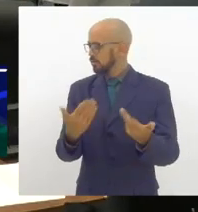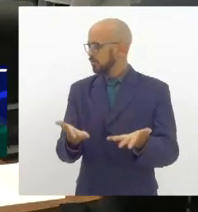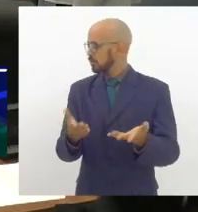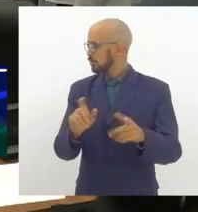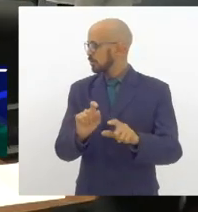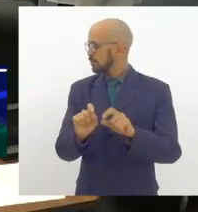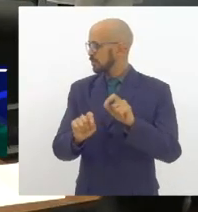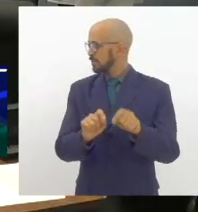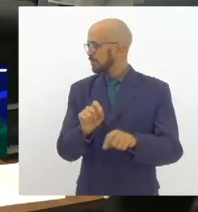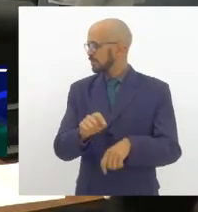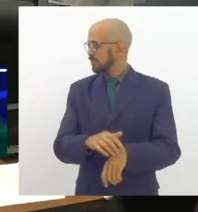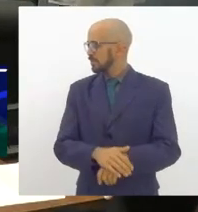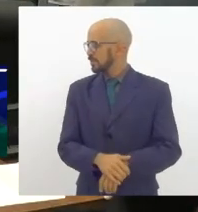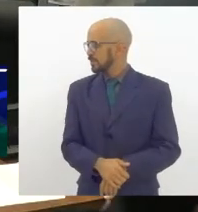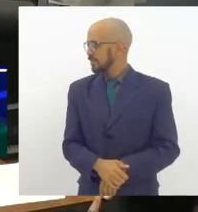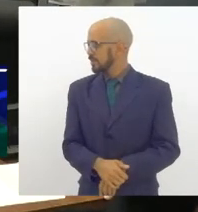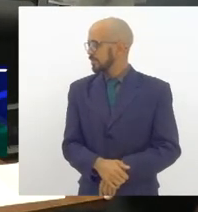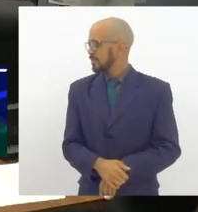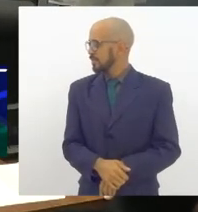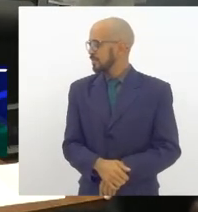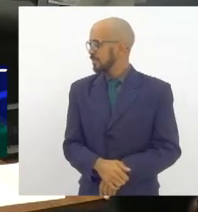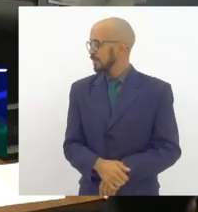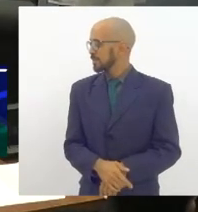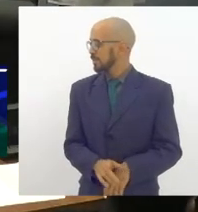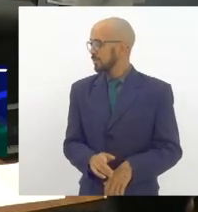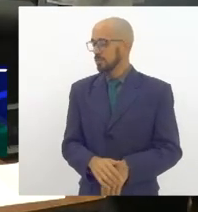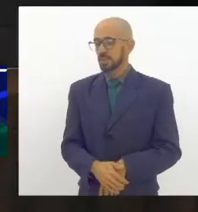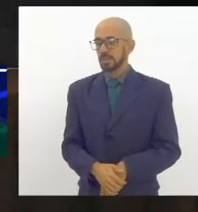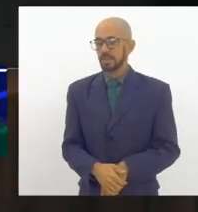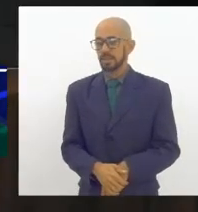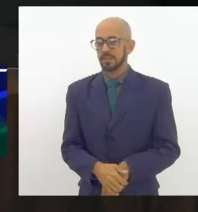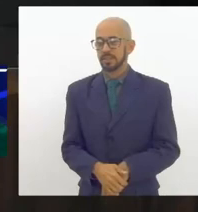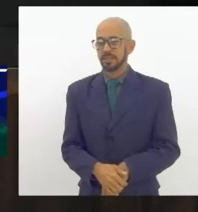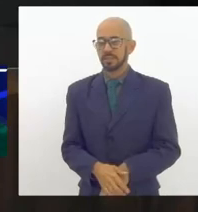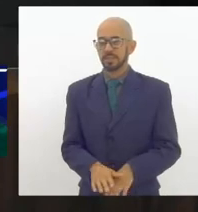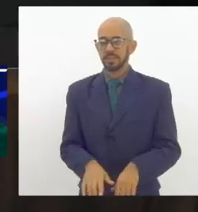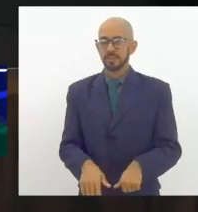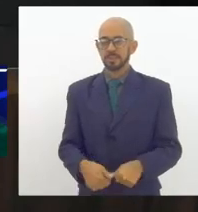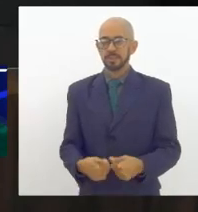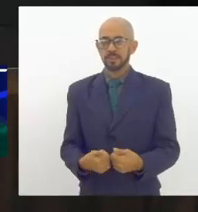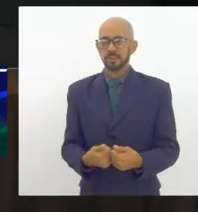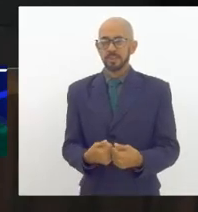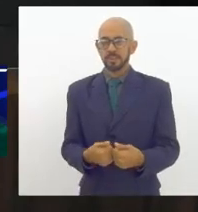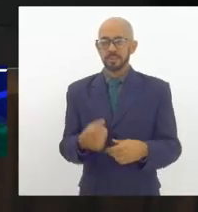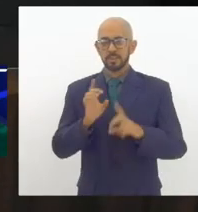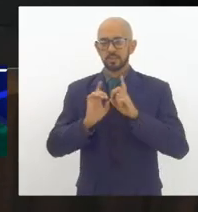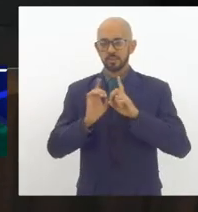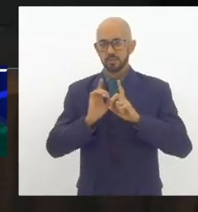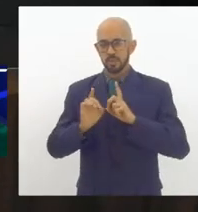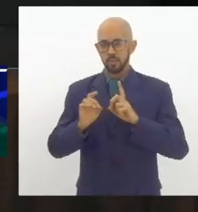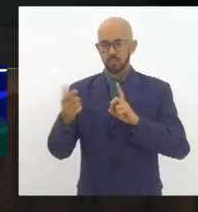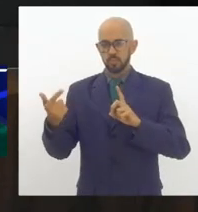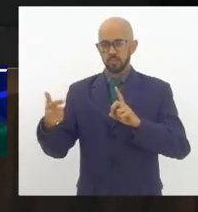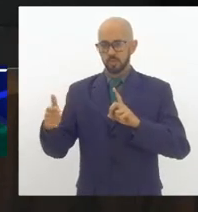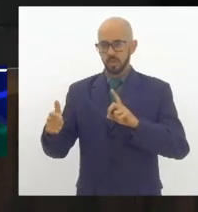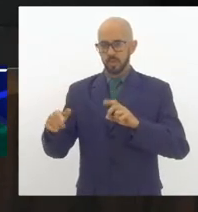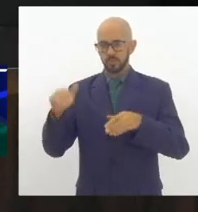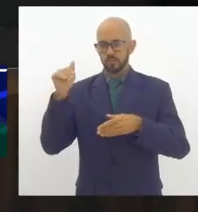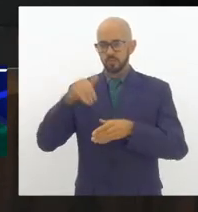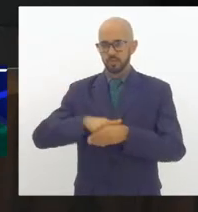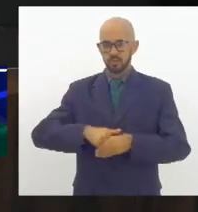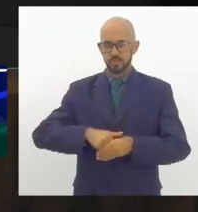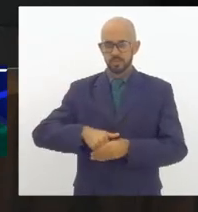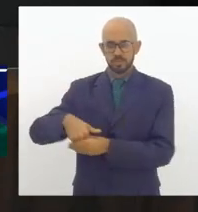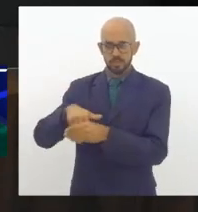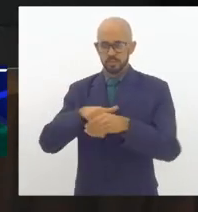E aí o curso para ser dividido em discussão na Avenida Queira discutir se é discussão e